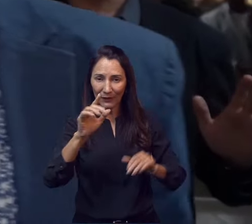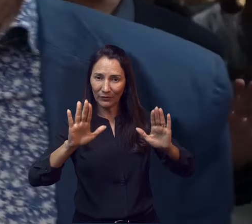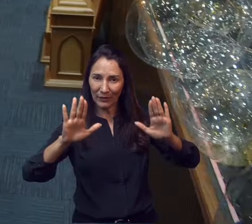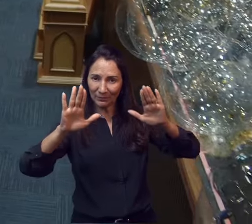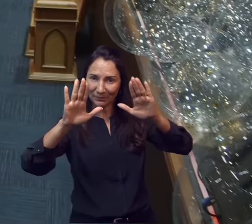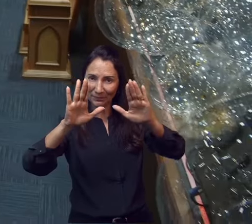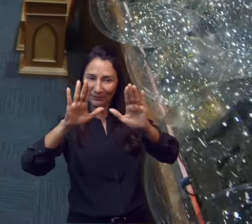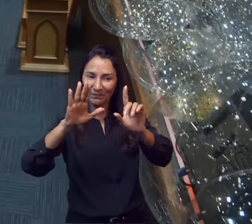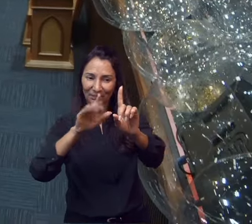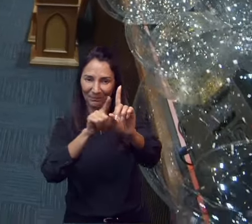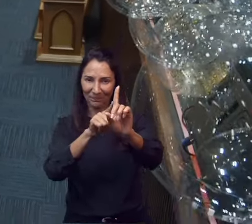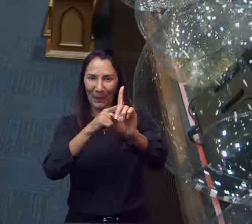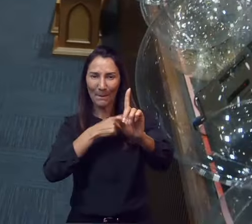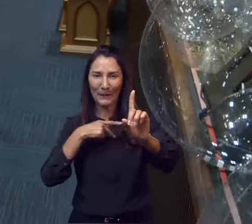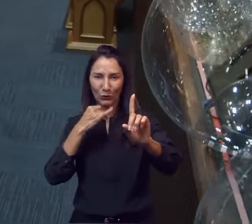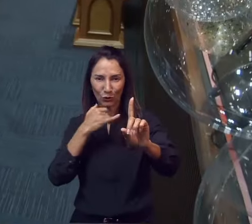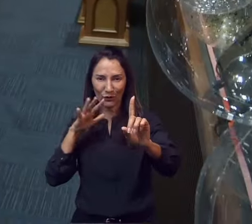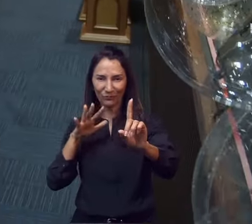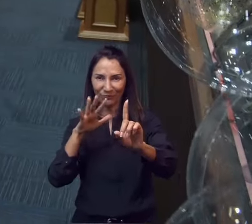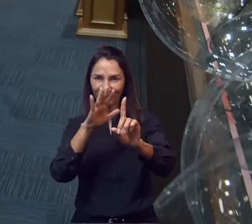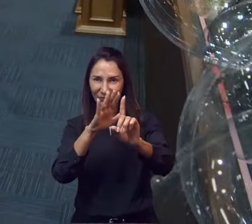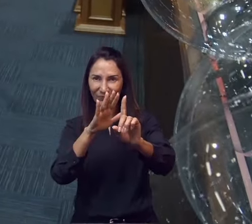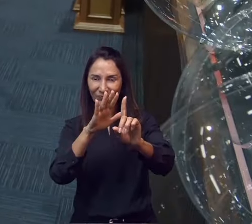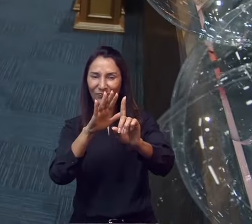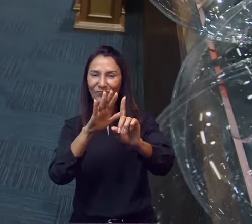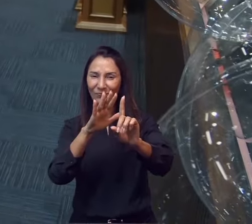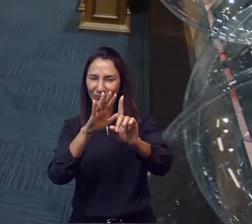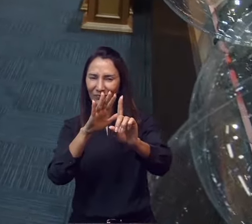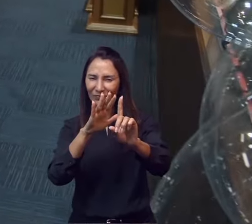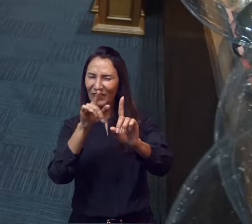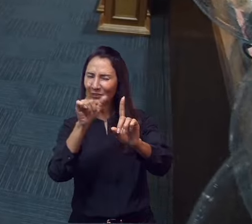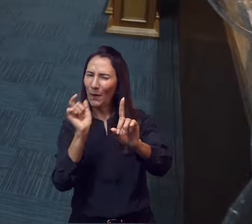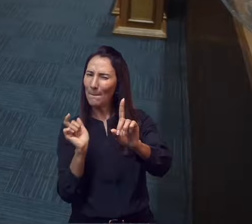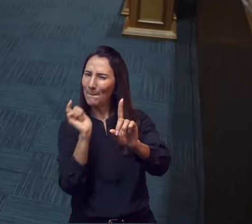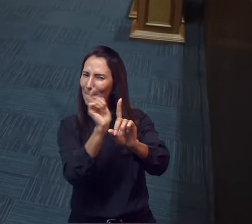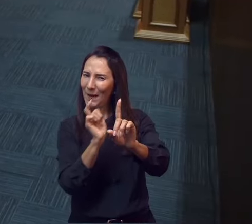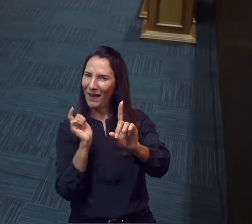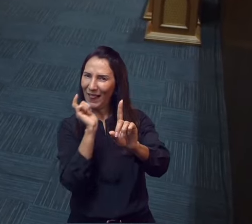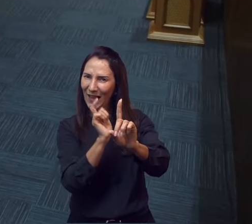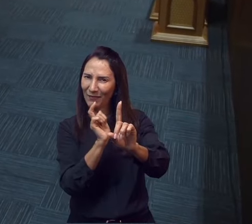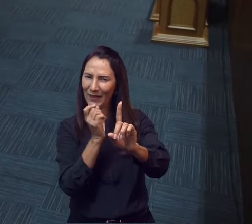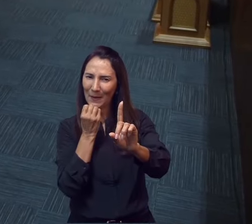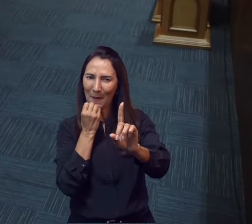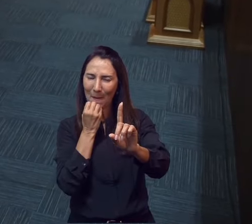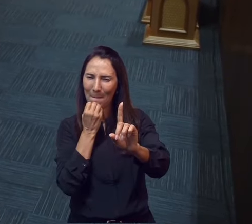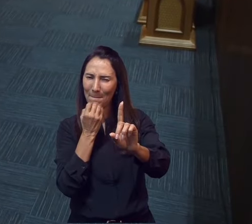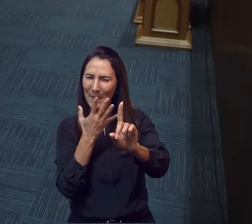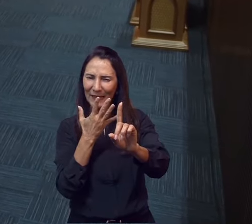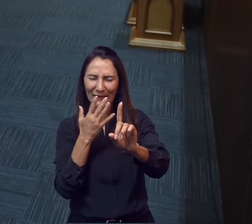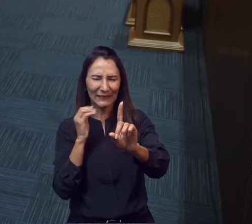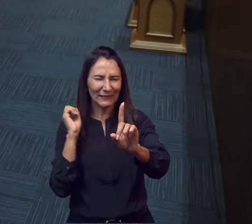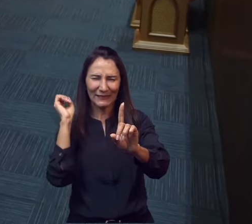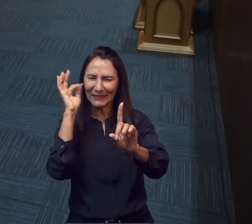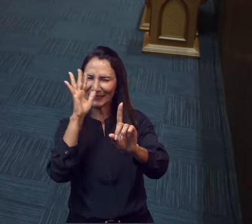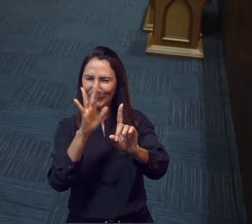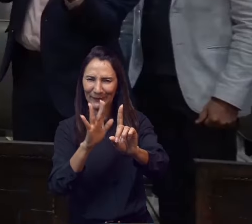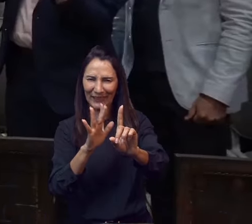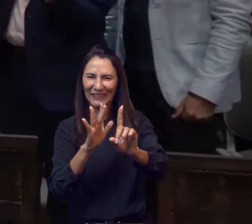e agora você vai falar só vale benção se for falar maldição você já tá amarrado vencido